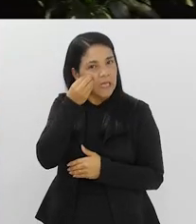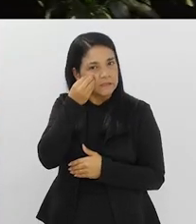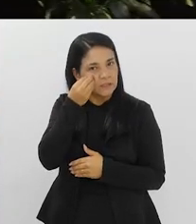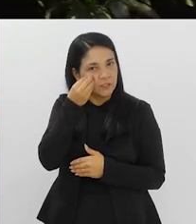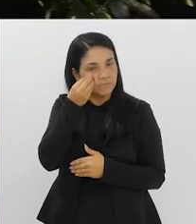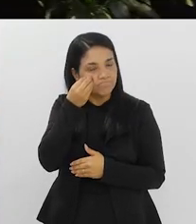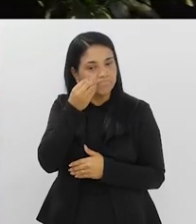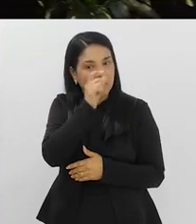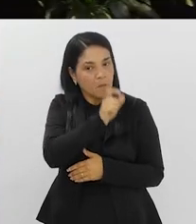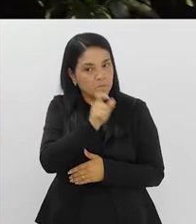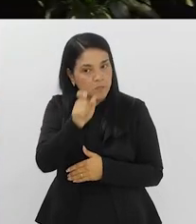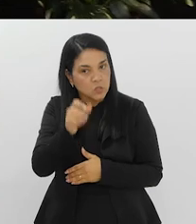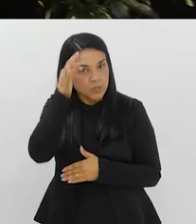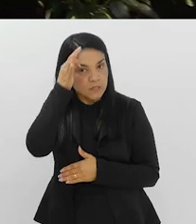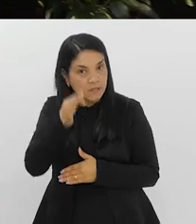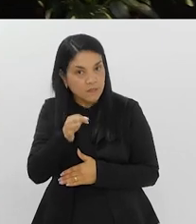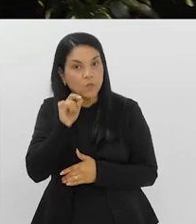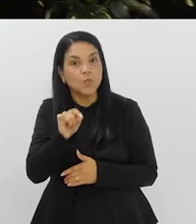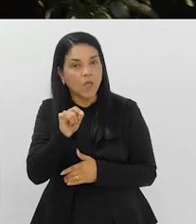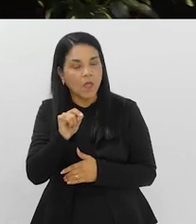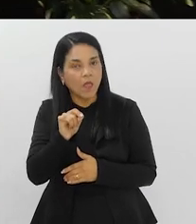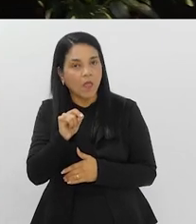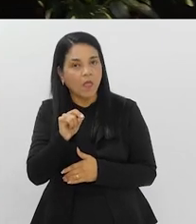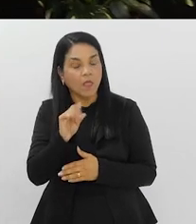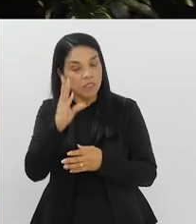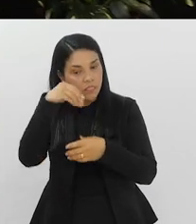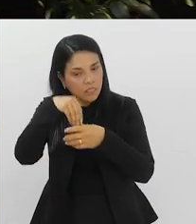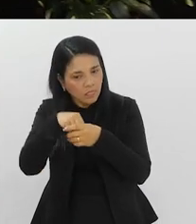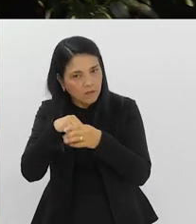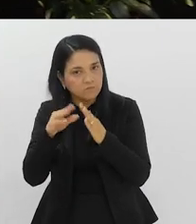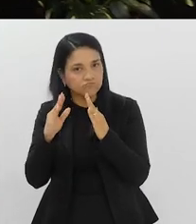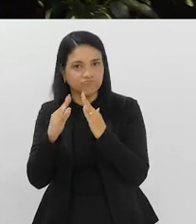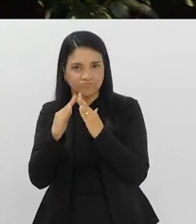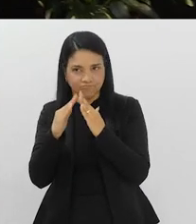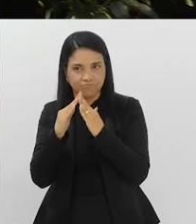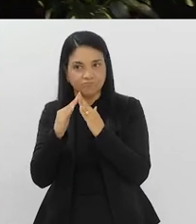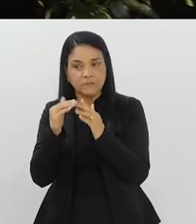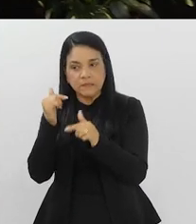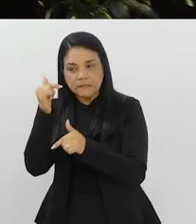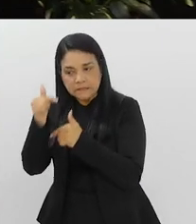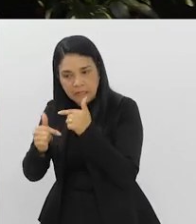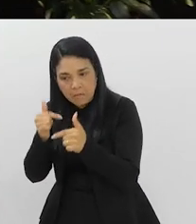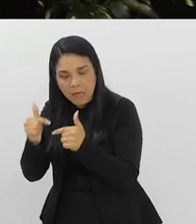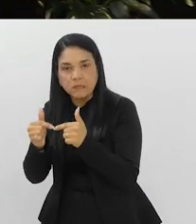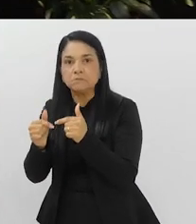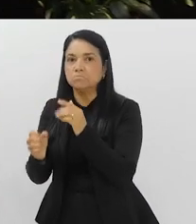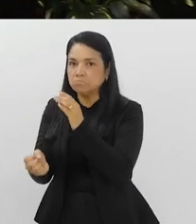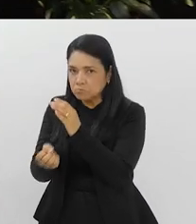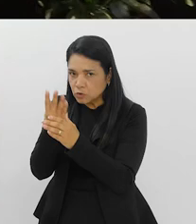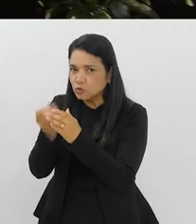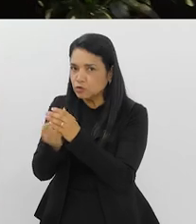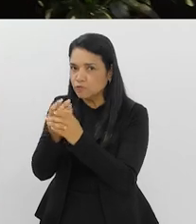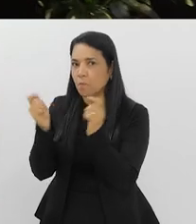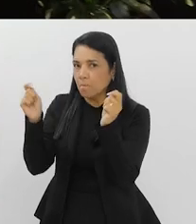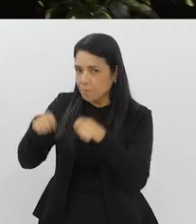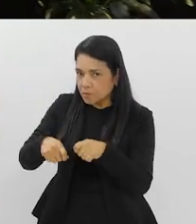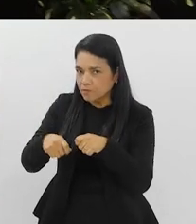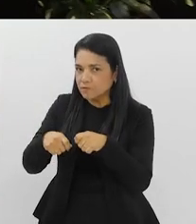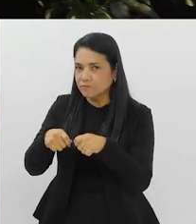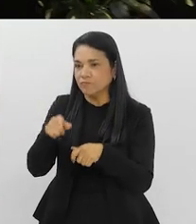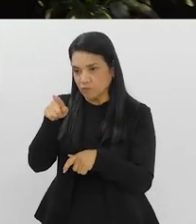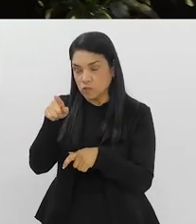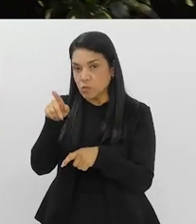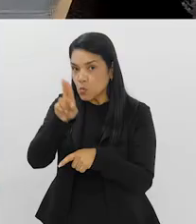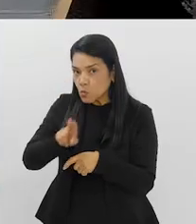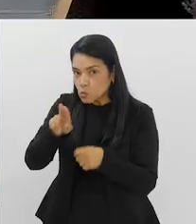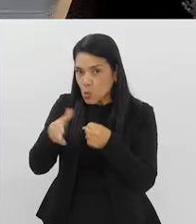um teste para as pessoas entenderem que, às vezes, dentro de casa você pode ser um trabalhador também bem produtivo, né?